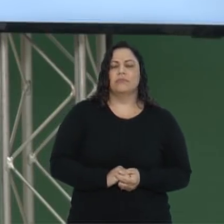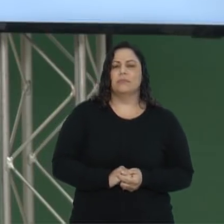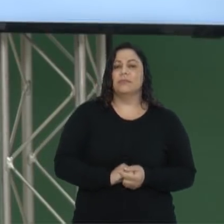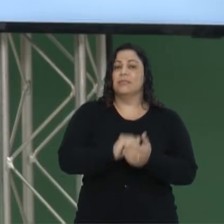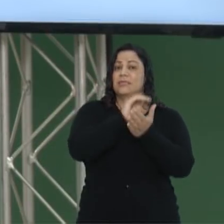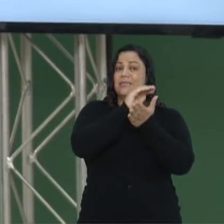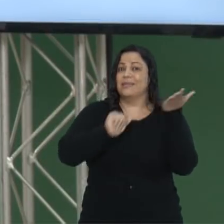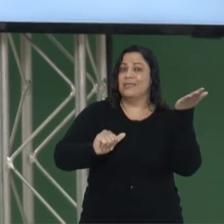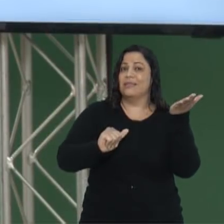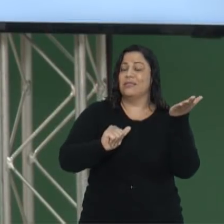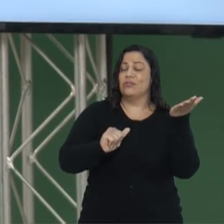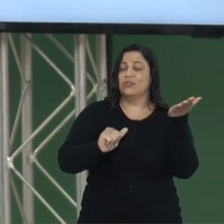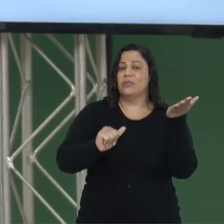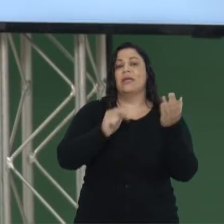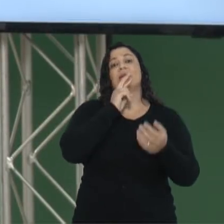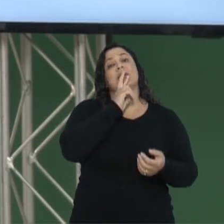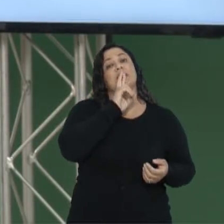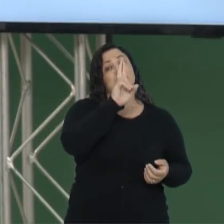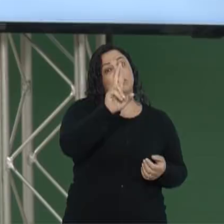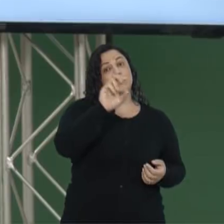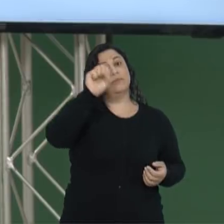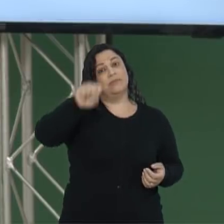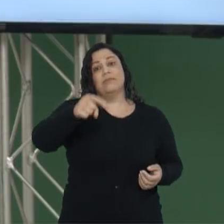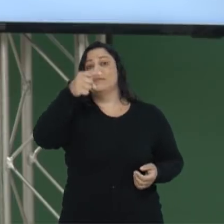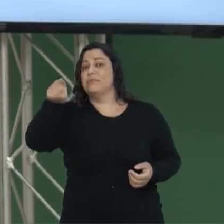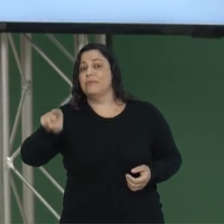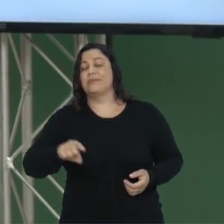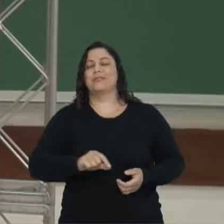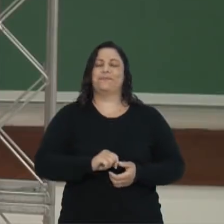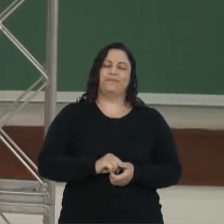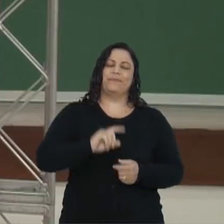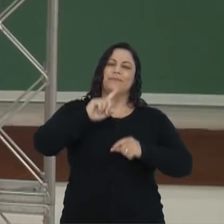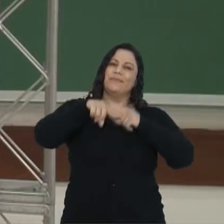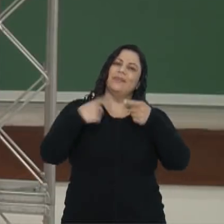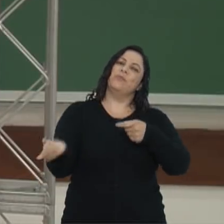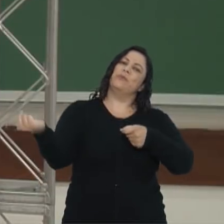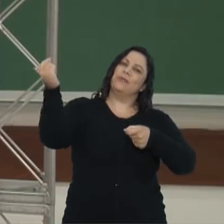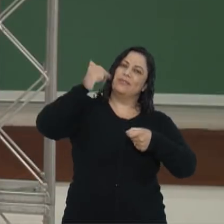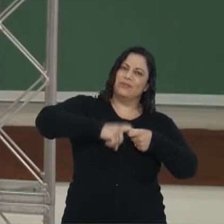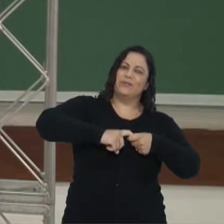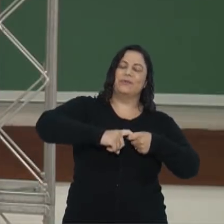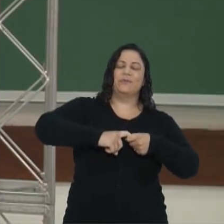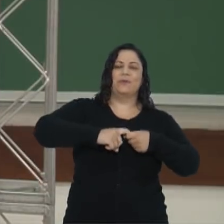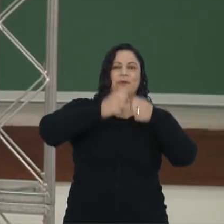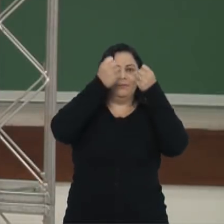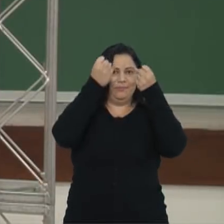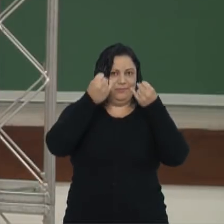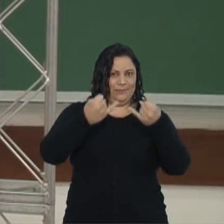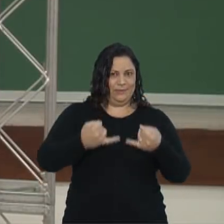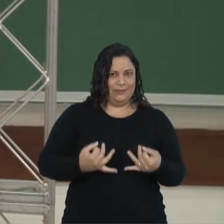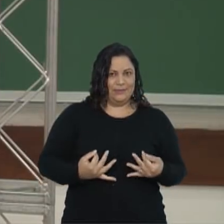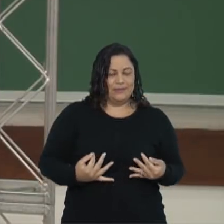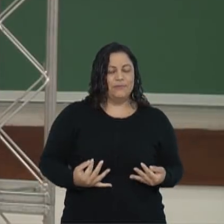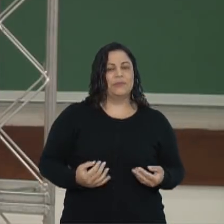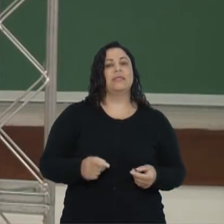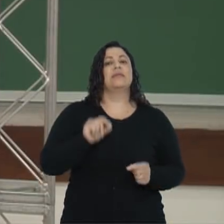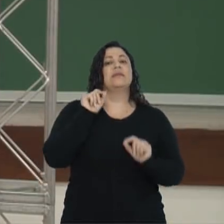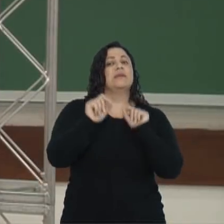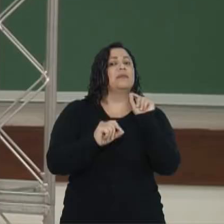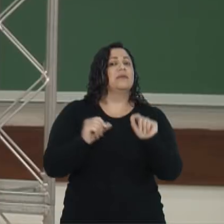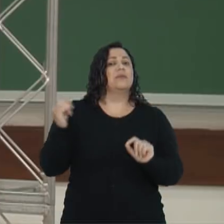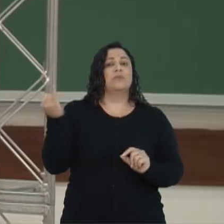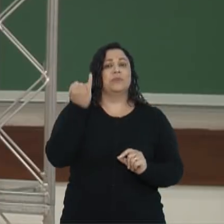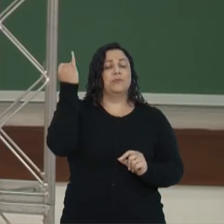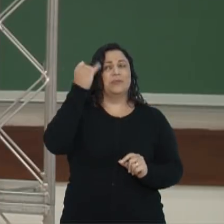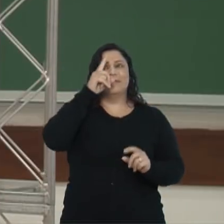para nós. Quero que você responda se sim ou não, tá? E a gente volta para falar sobre isso e a importância. Na verdade, a